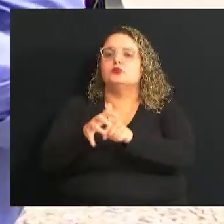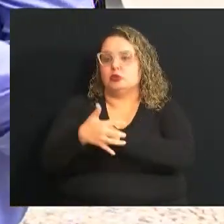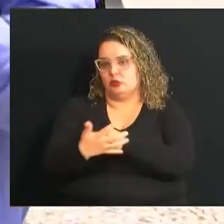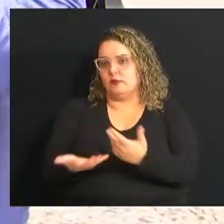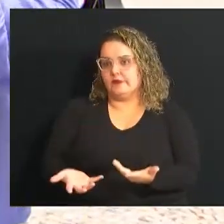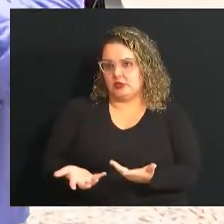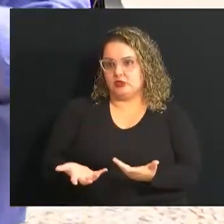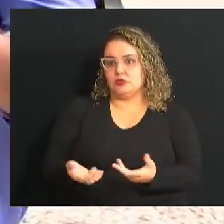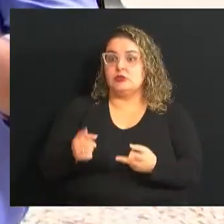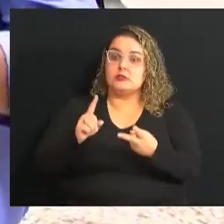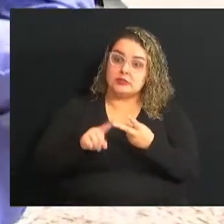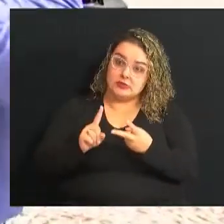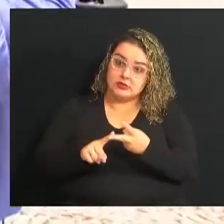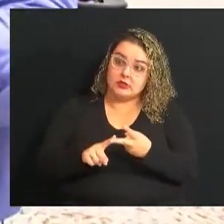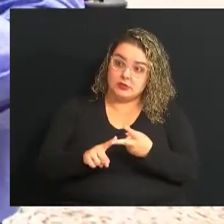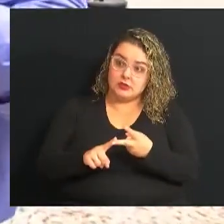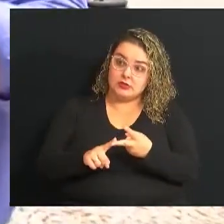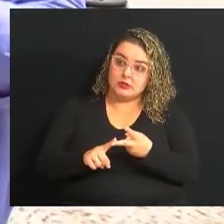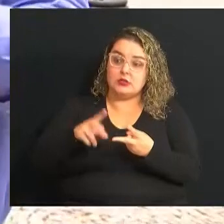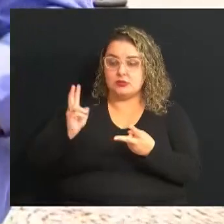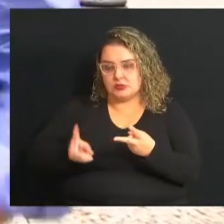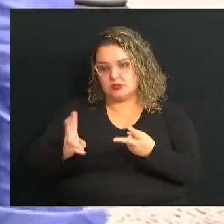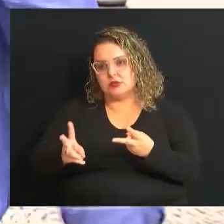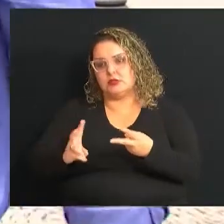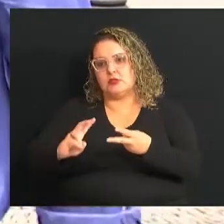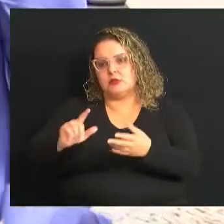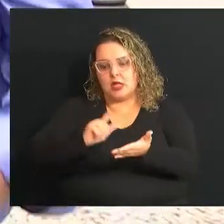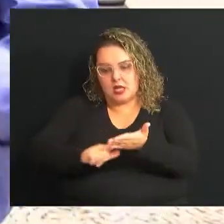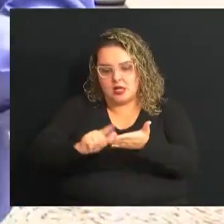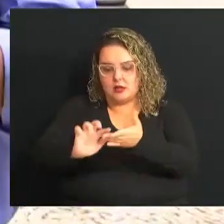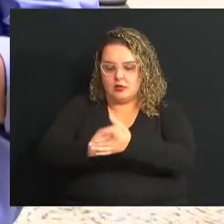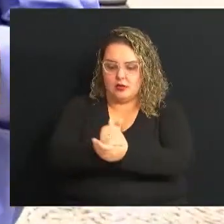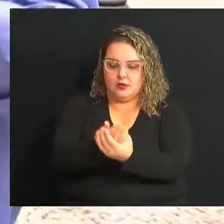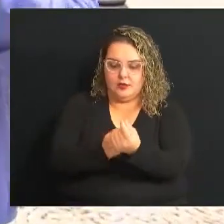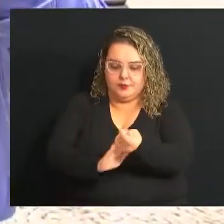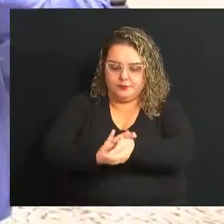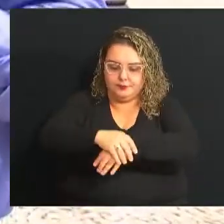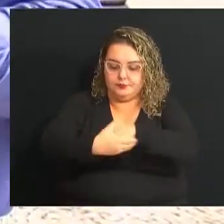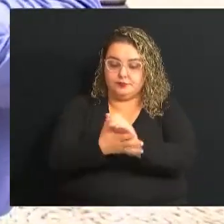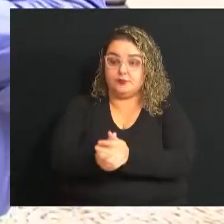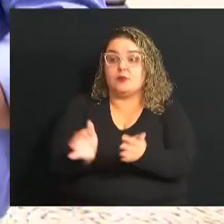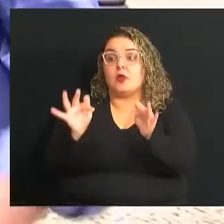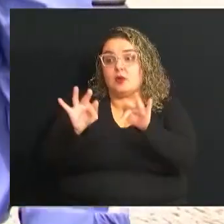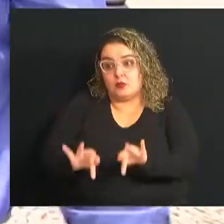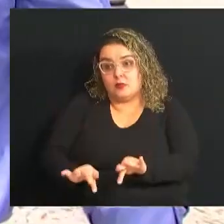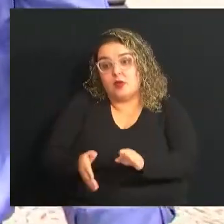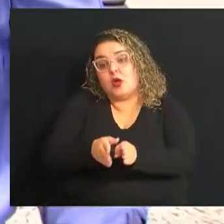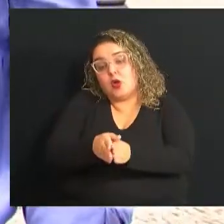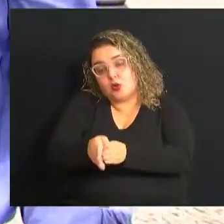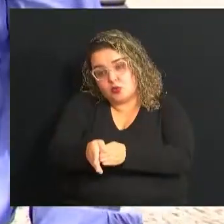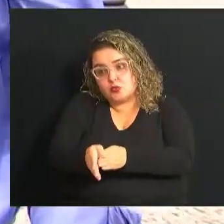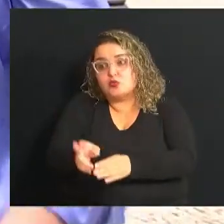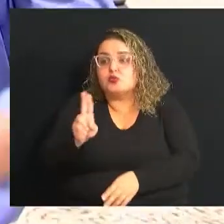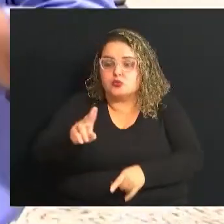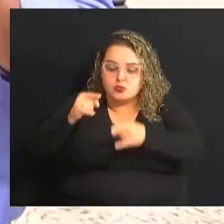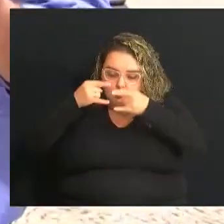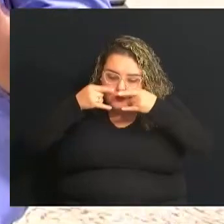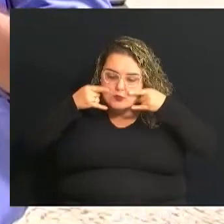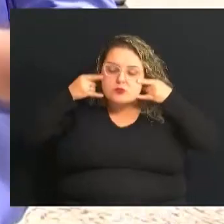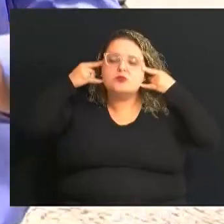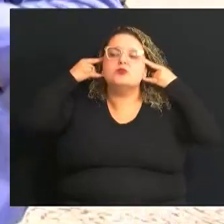aí, você que nos assiste, que o secretário interino Neto, ele está de máscara. É porque a gente ainda está nesse momento, Campinas